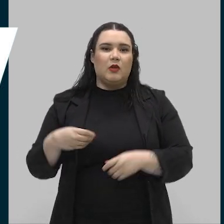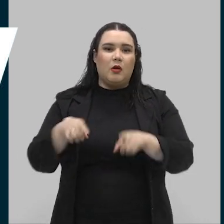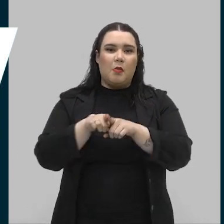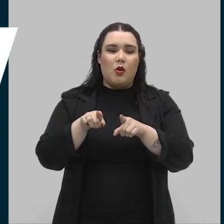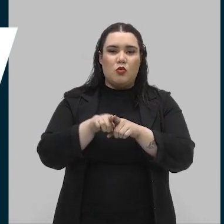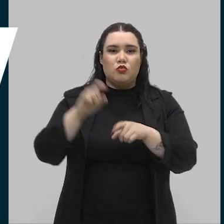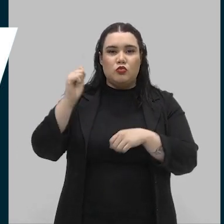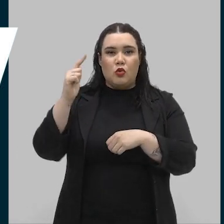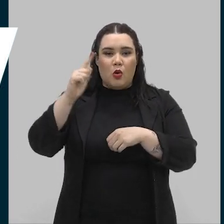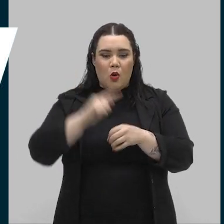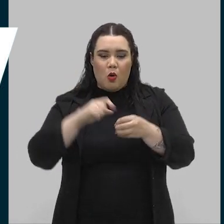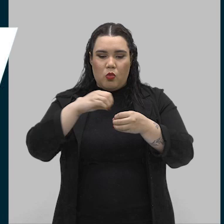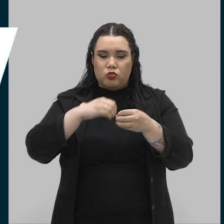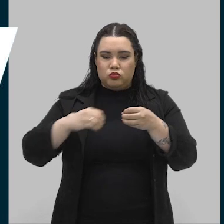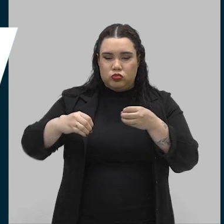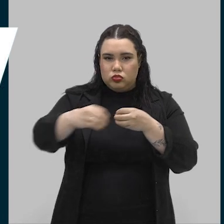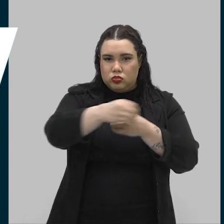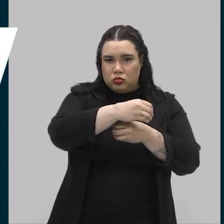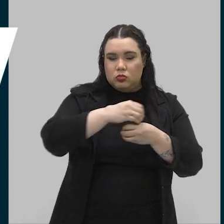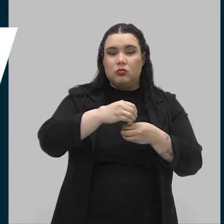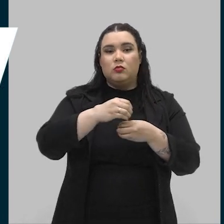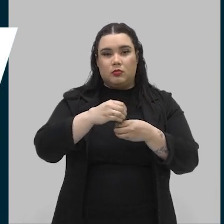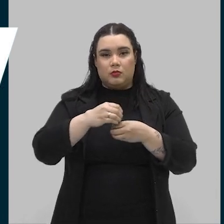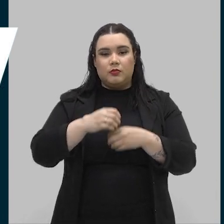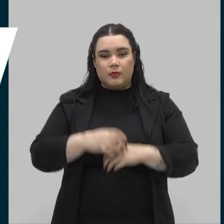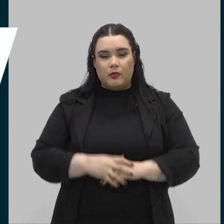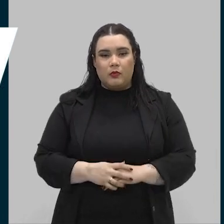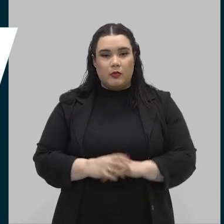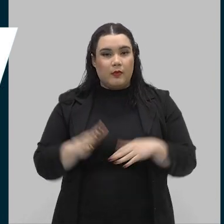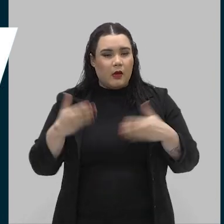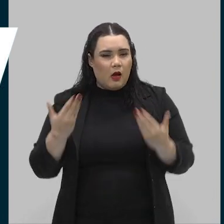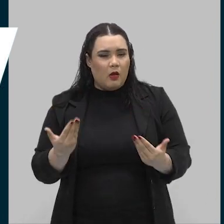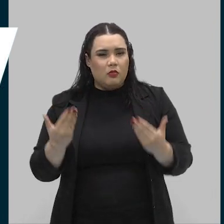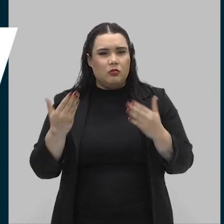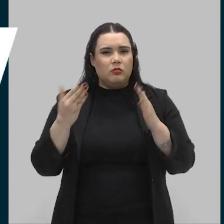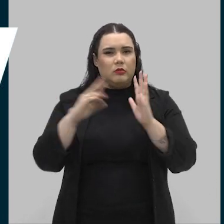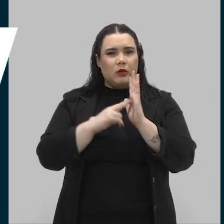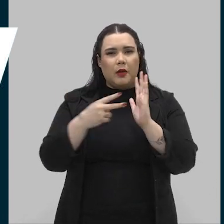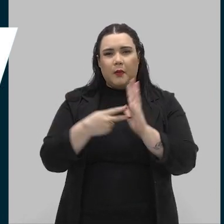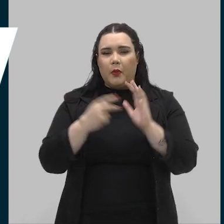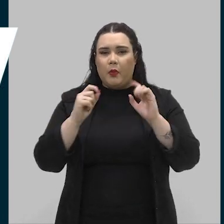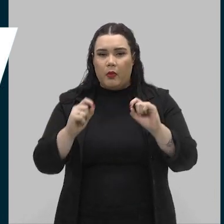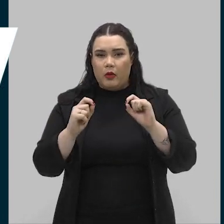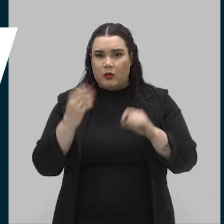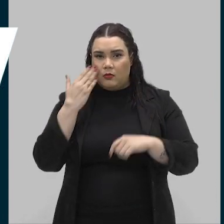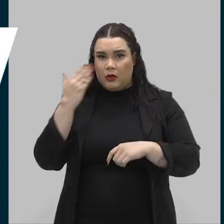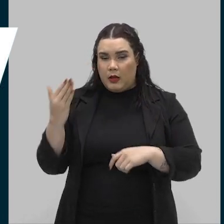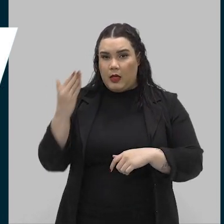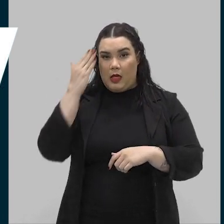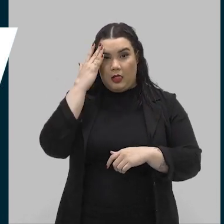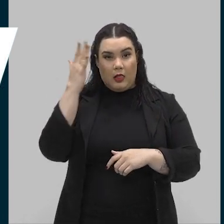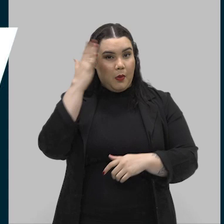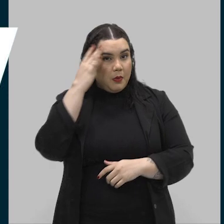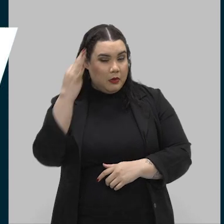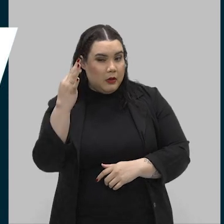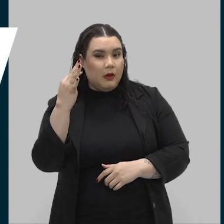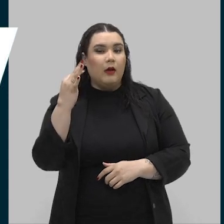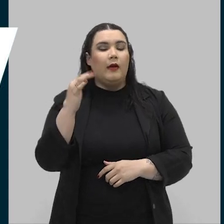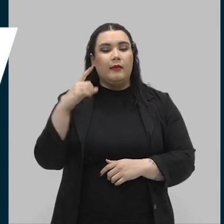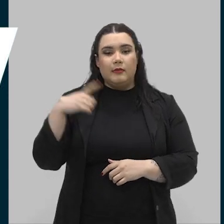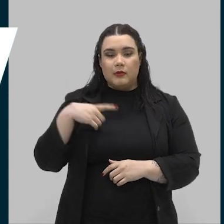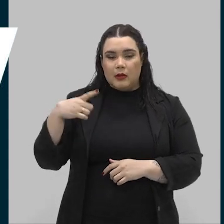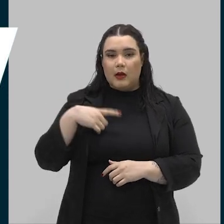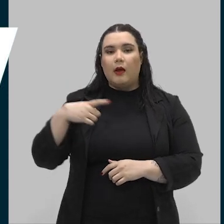solar. Então, eu quero que vocês entendam que, de acordo com essa teoria, nós temos aí uma